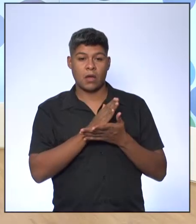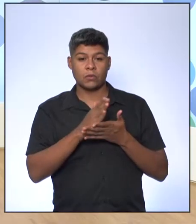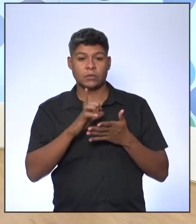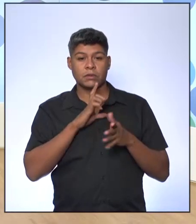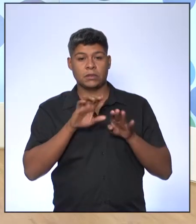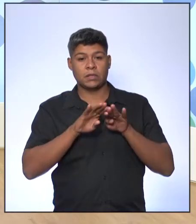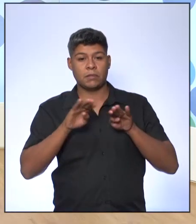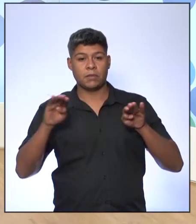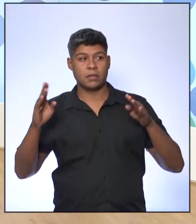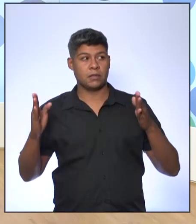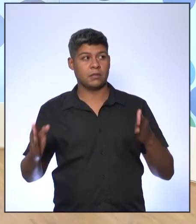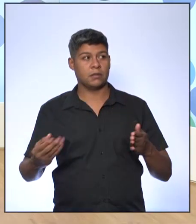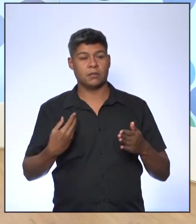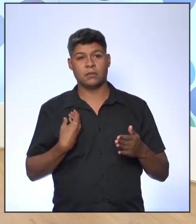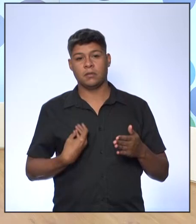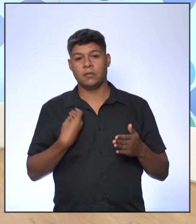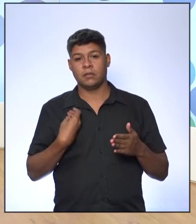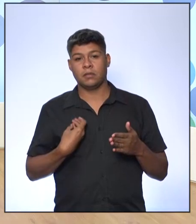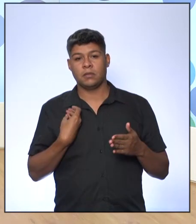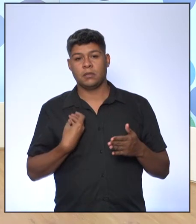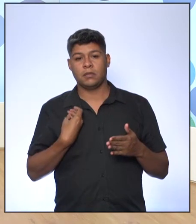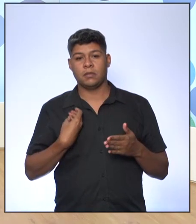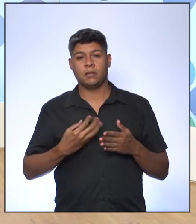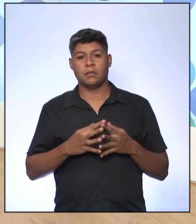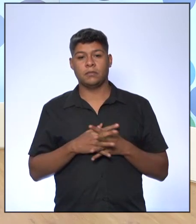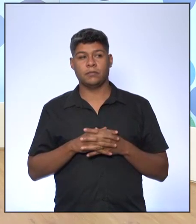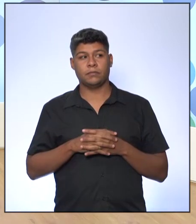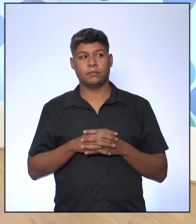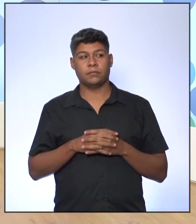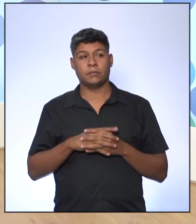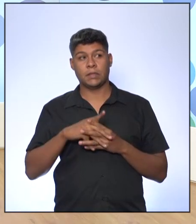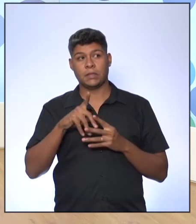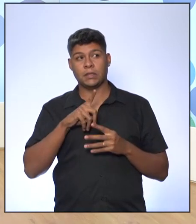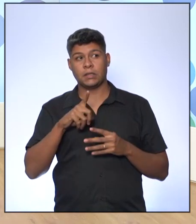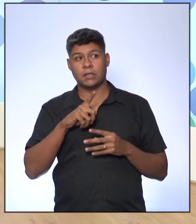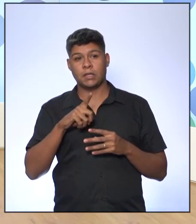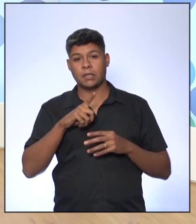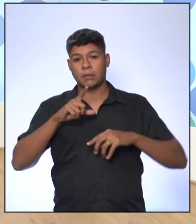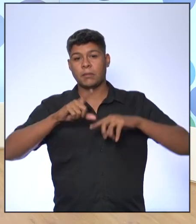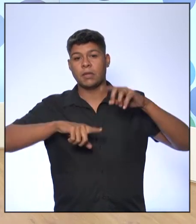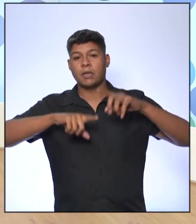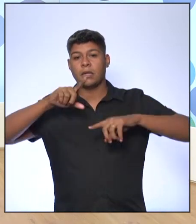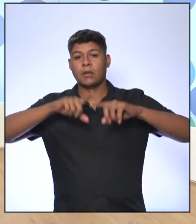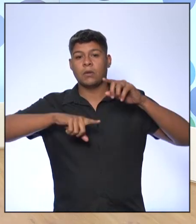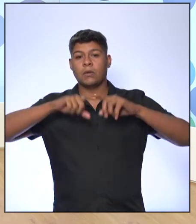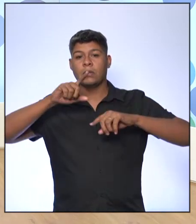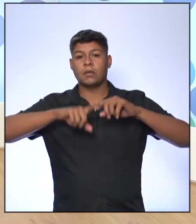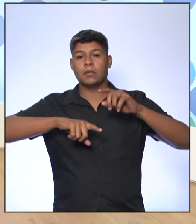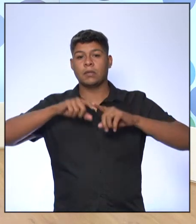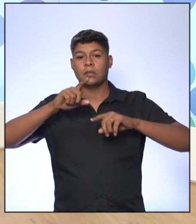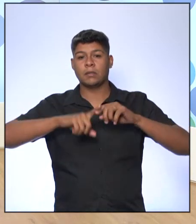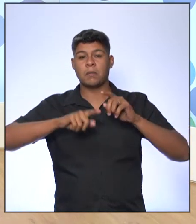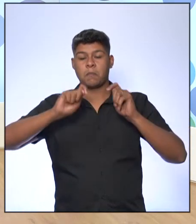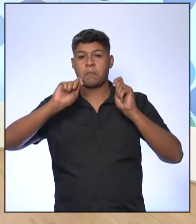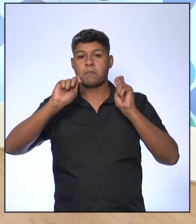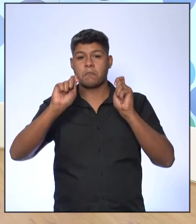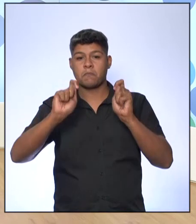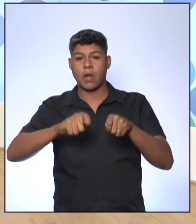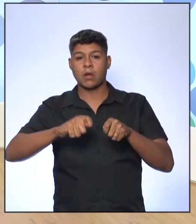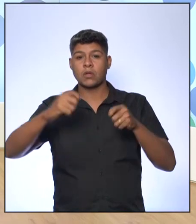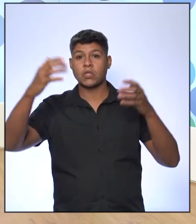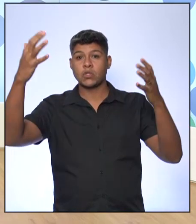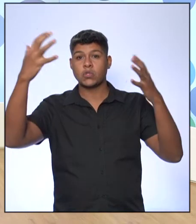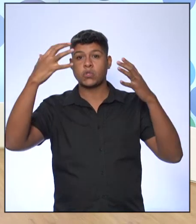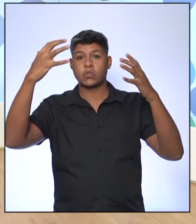na mesa. Eu vou dar trabalho aqui para os câmeras, né? Mas eu trouxe esse aparelho aqui, que é um aparelho bem potente. É o